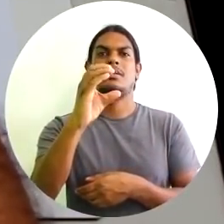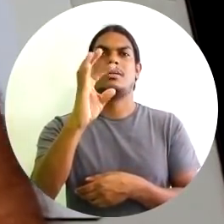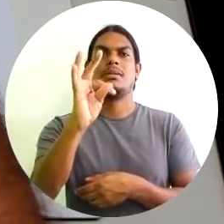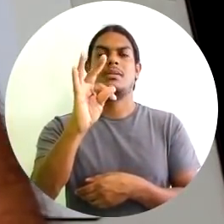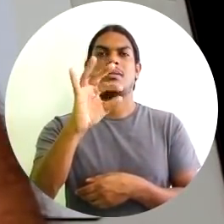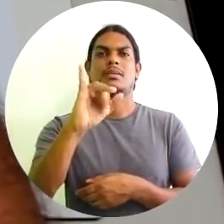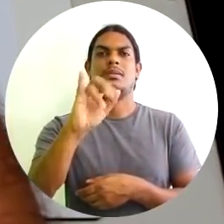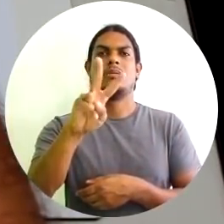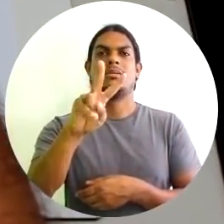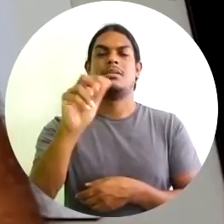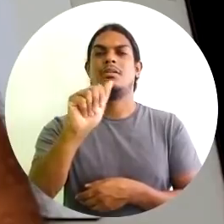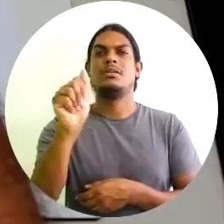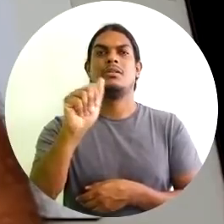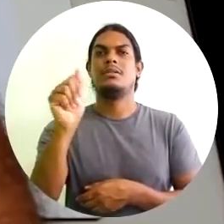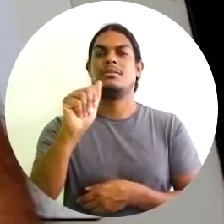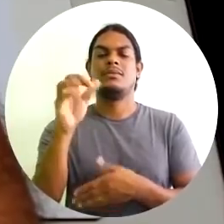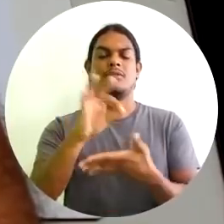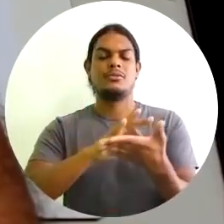Perspectiva à mão livre.